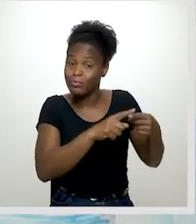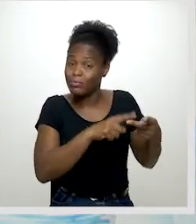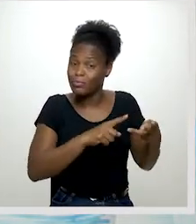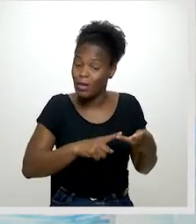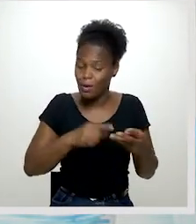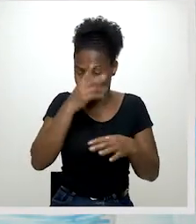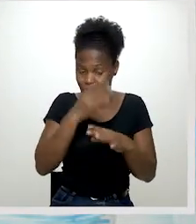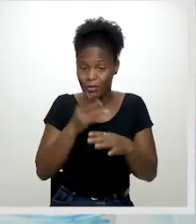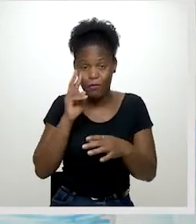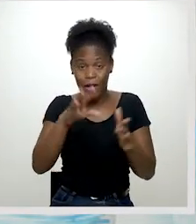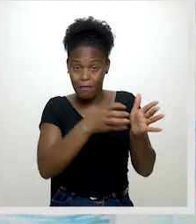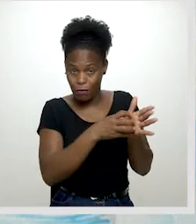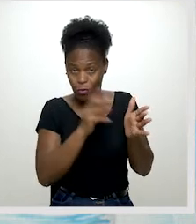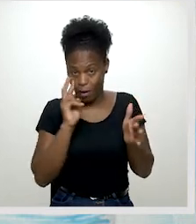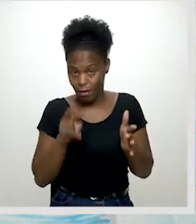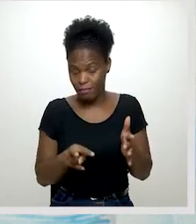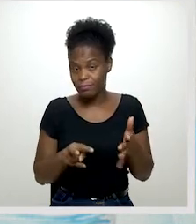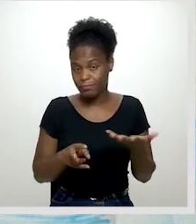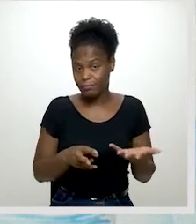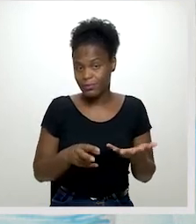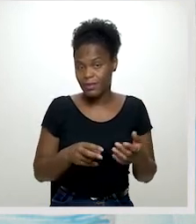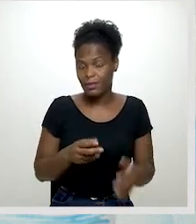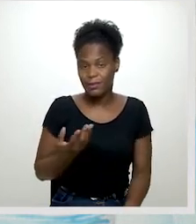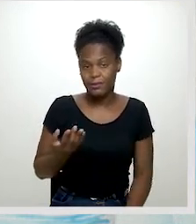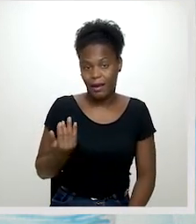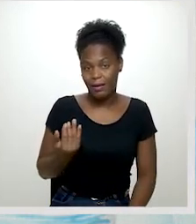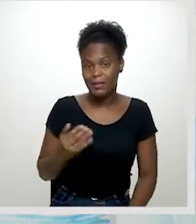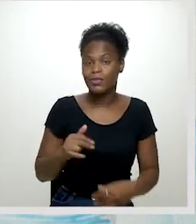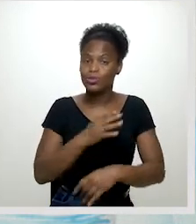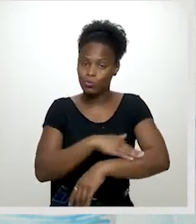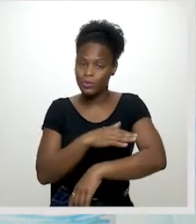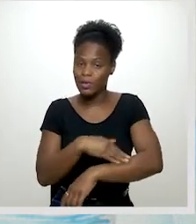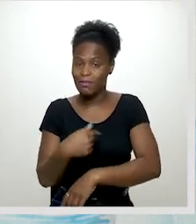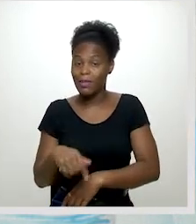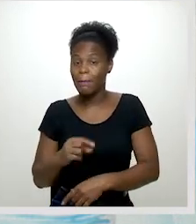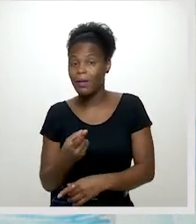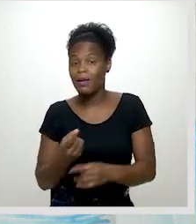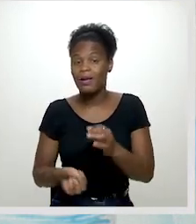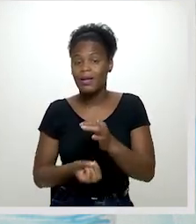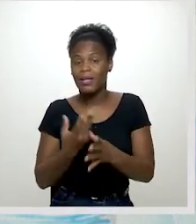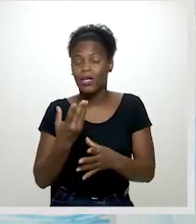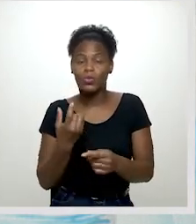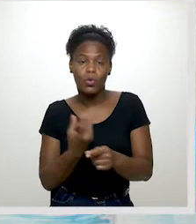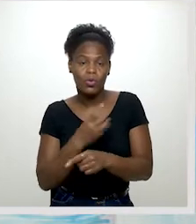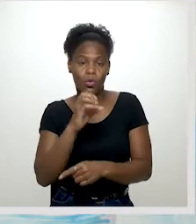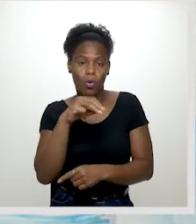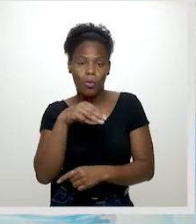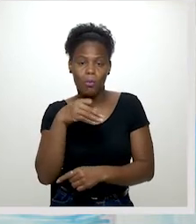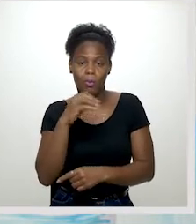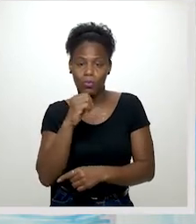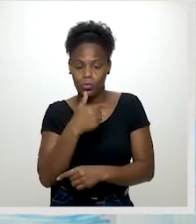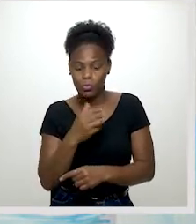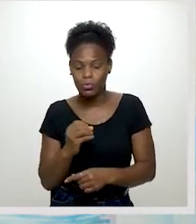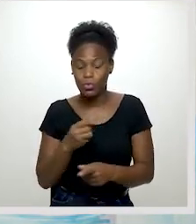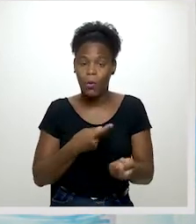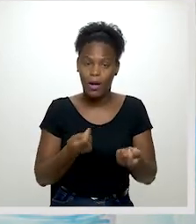figura, foram responsáveis pela formação dos compostos orgânicos.